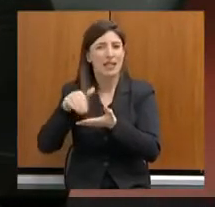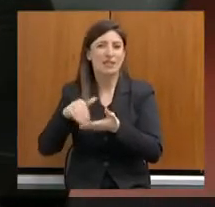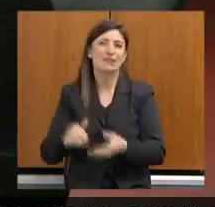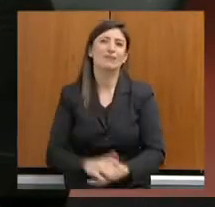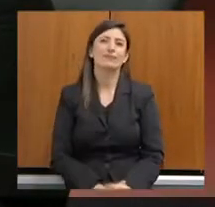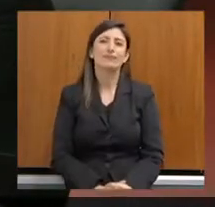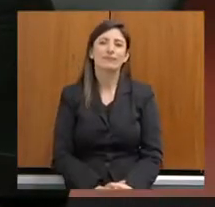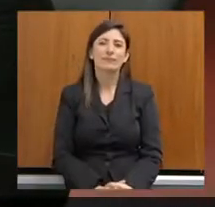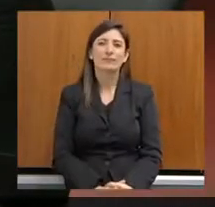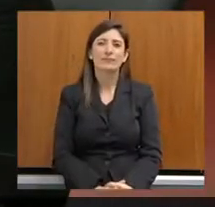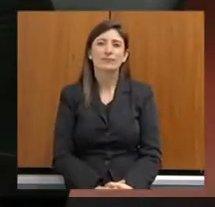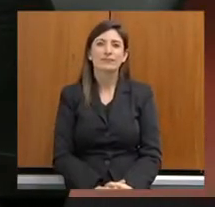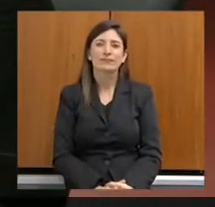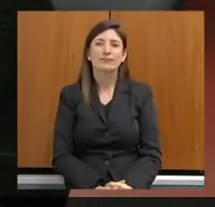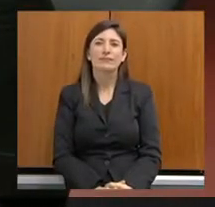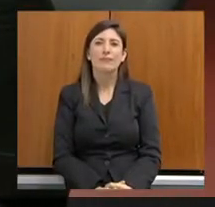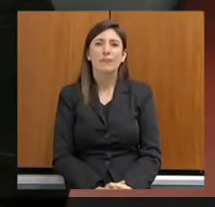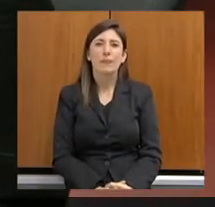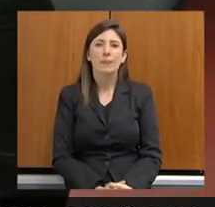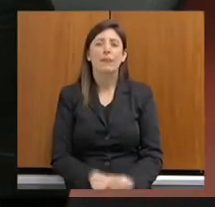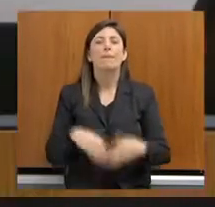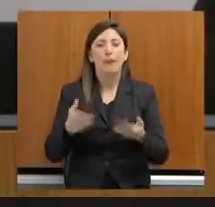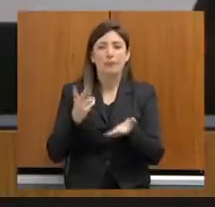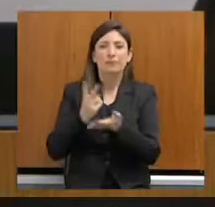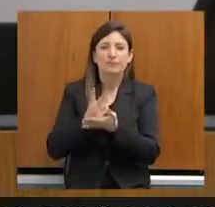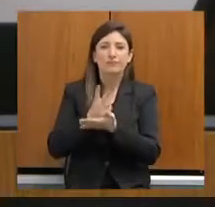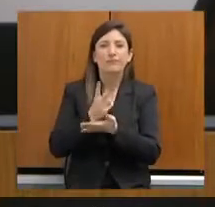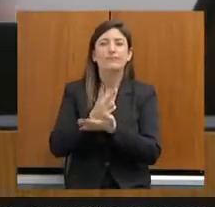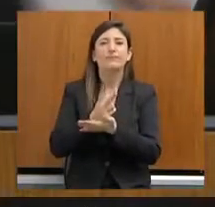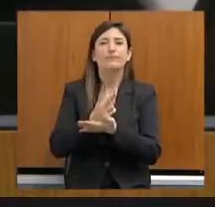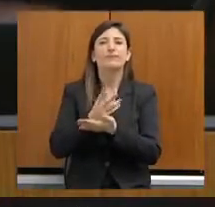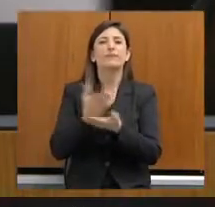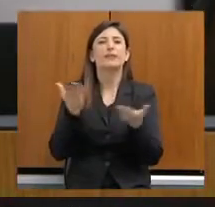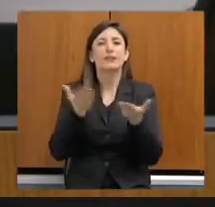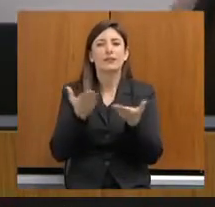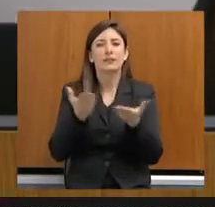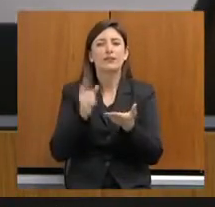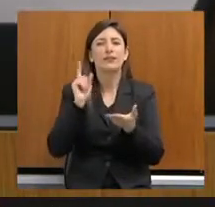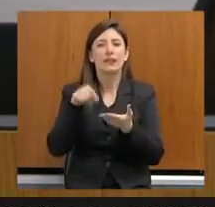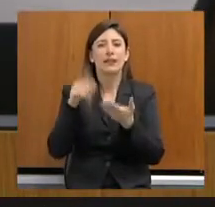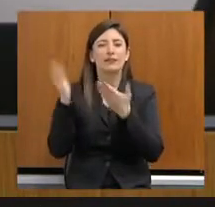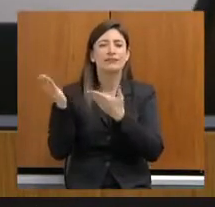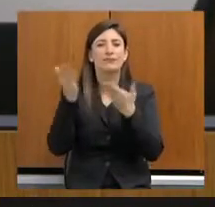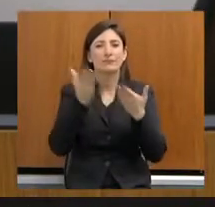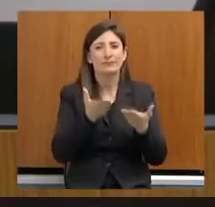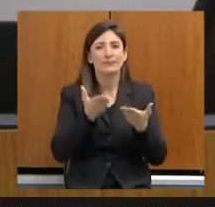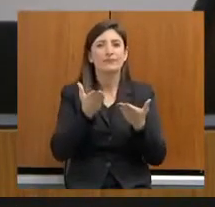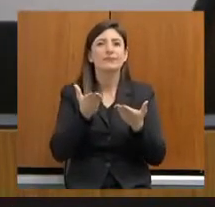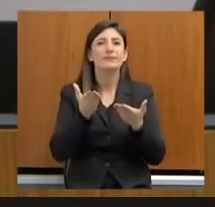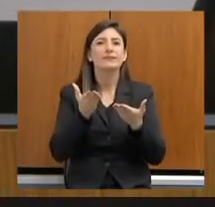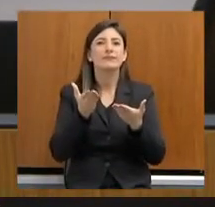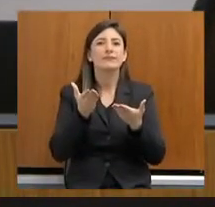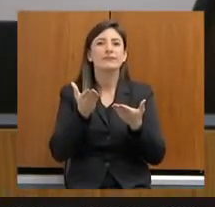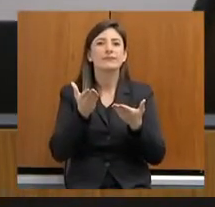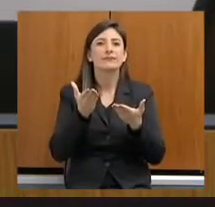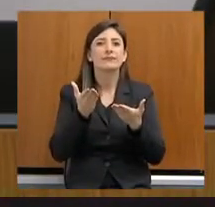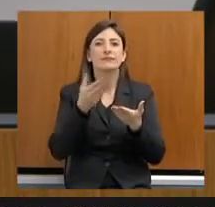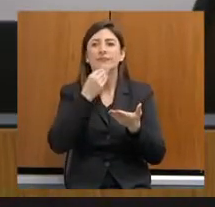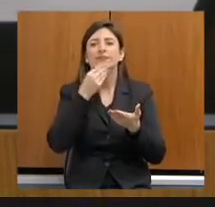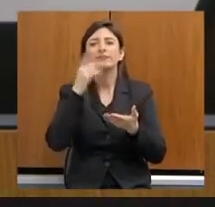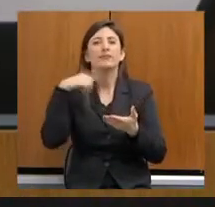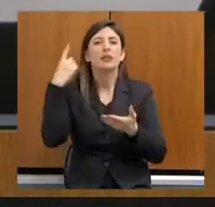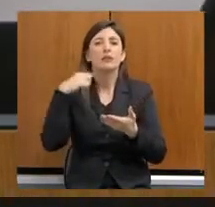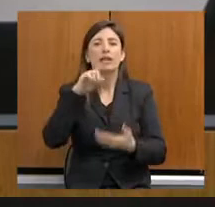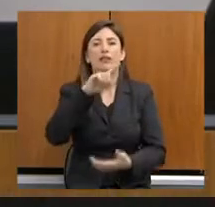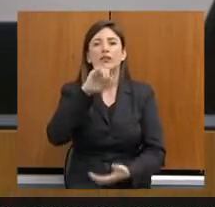tá dando sequência ao uso da palavra passamos ao Deputado